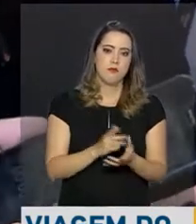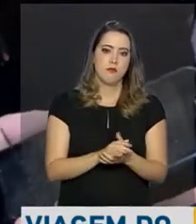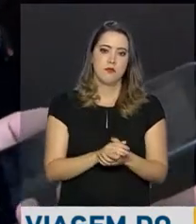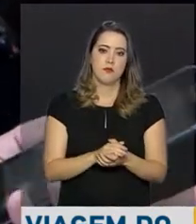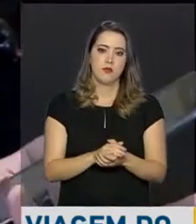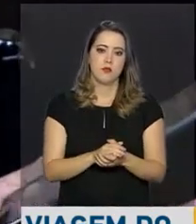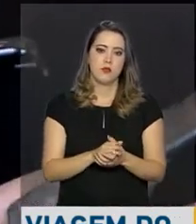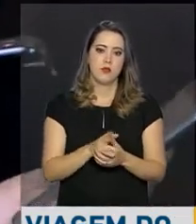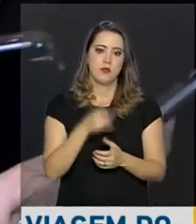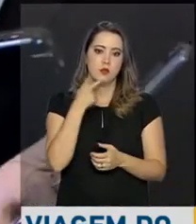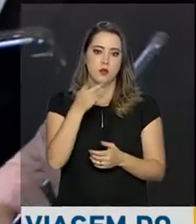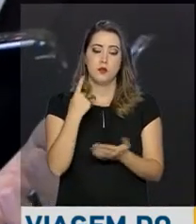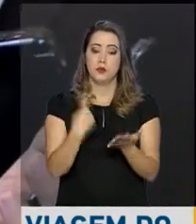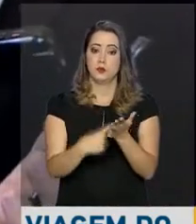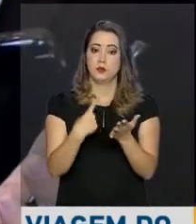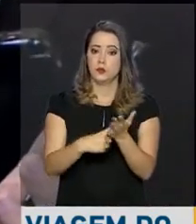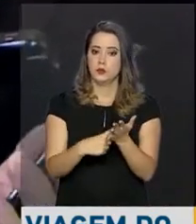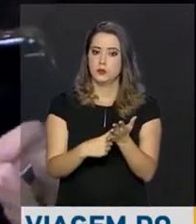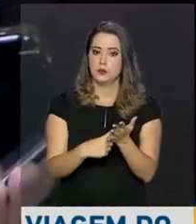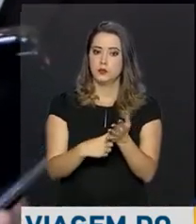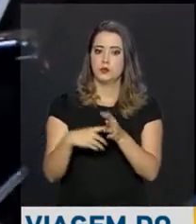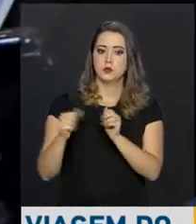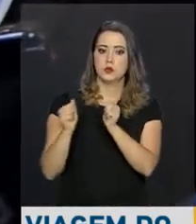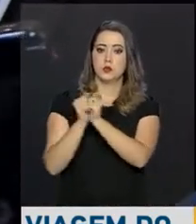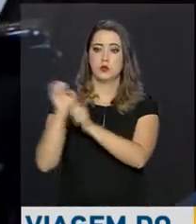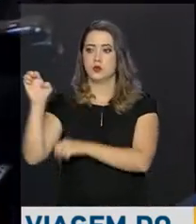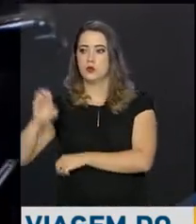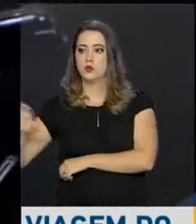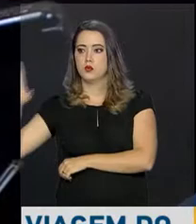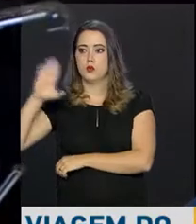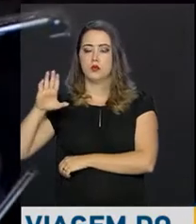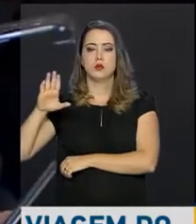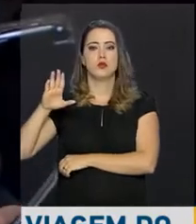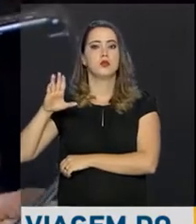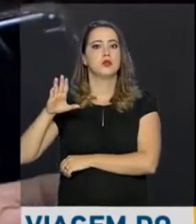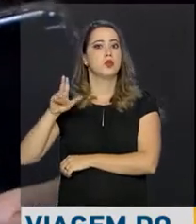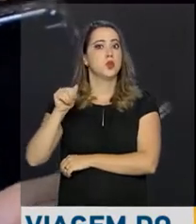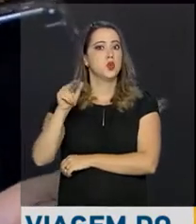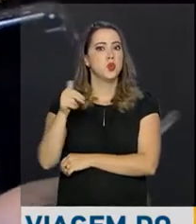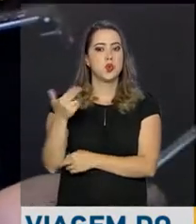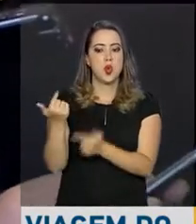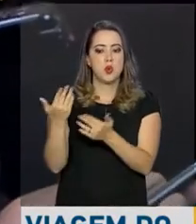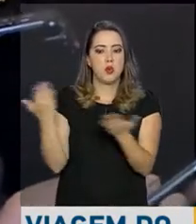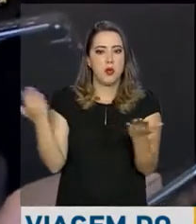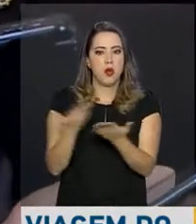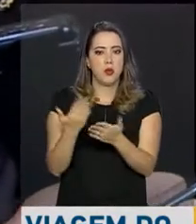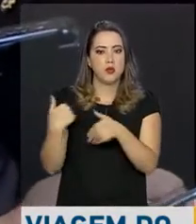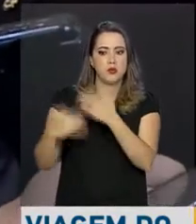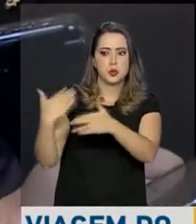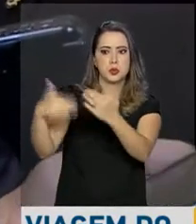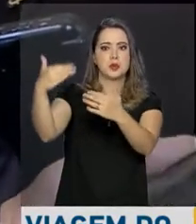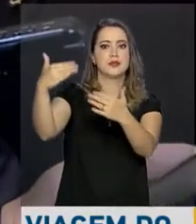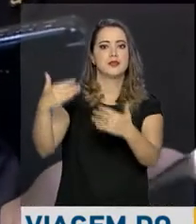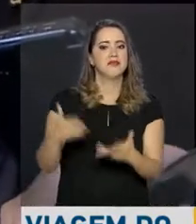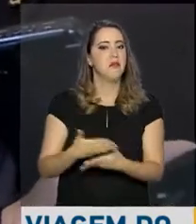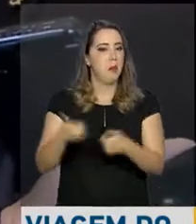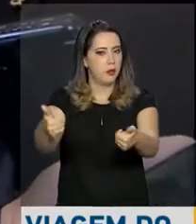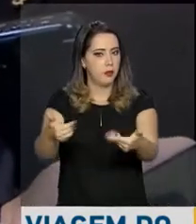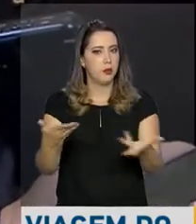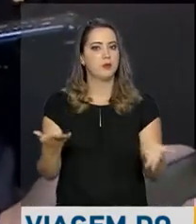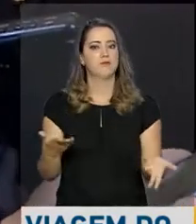Eu digo mesmo que o acordo com a União Europeia acho que nunca avançou tanto como avançou nesses últimos anos, de modo